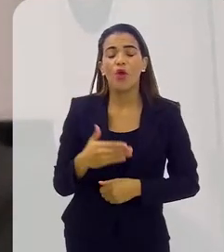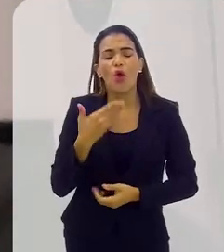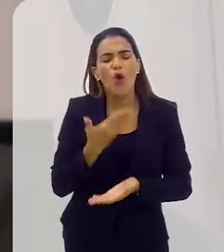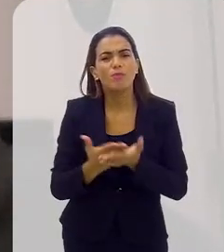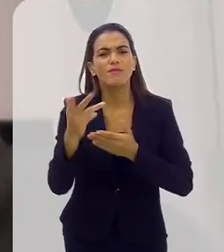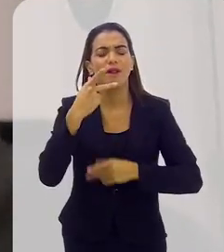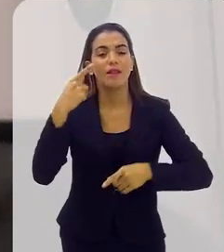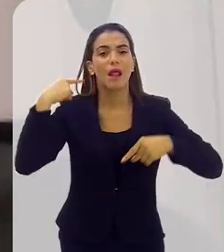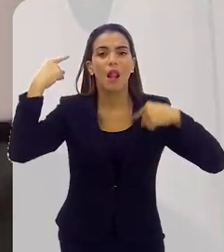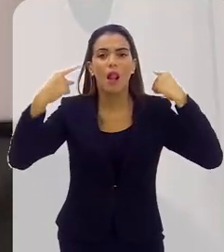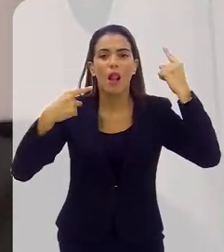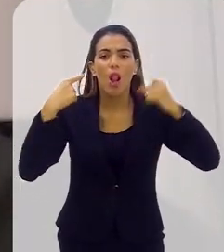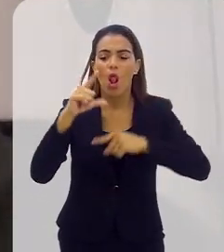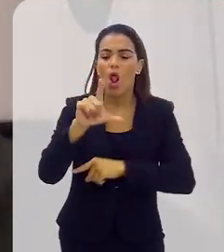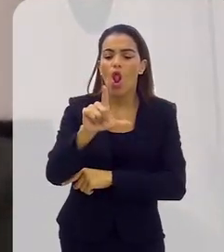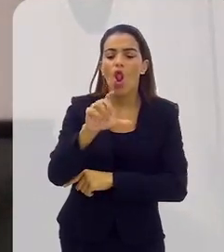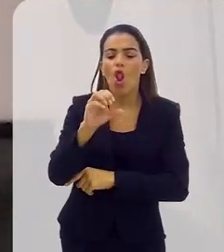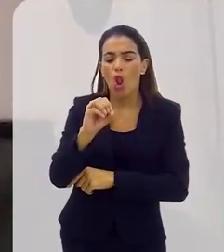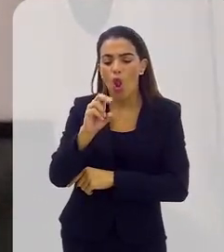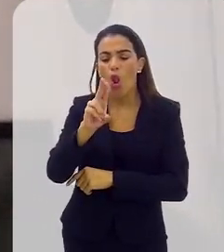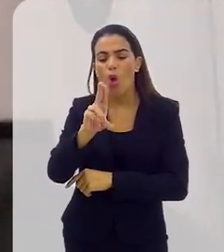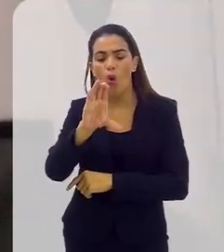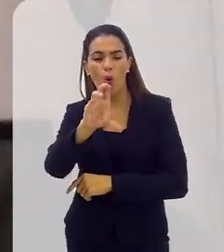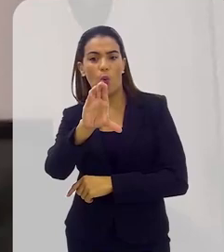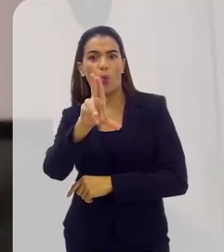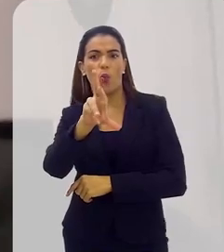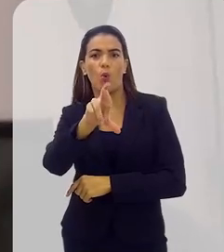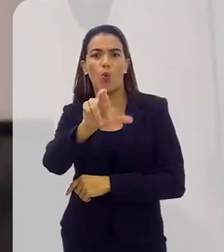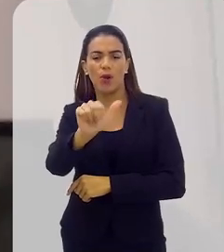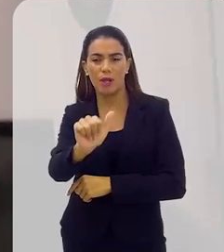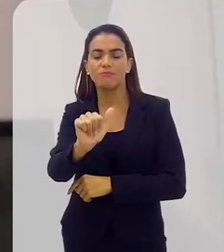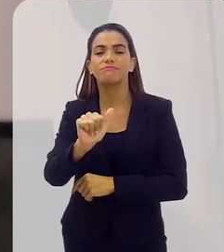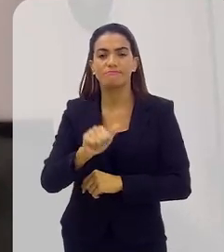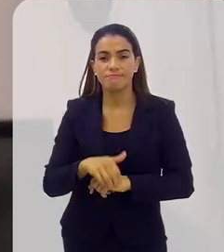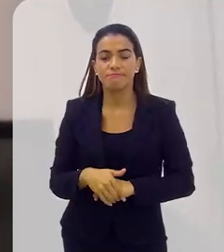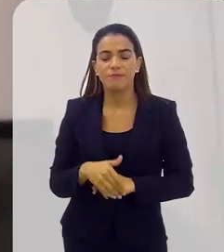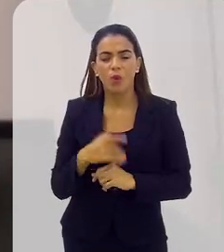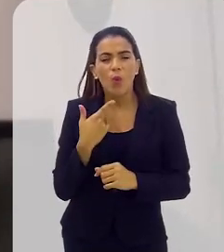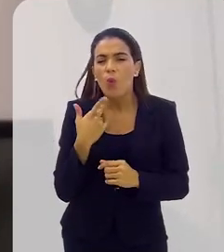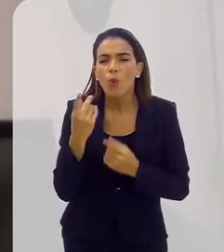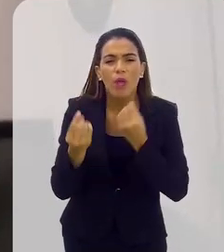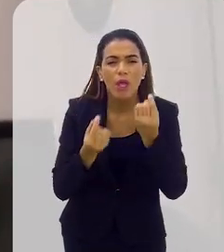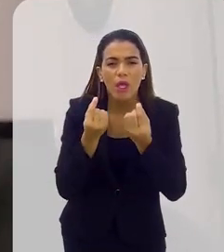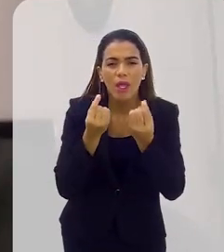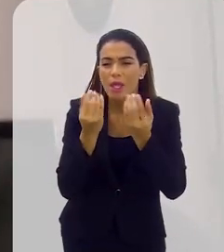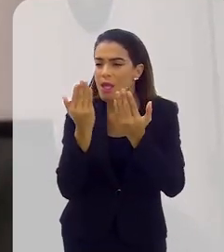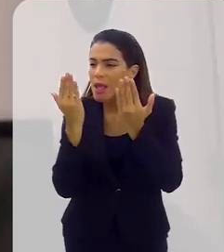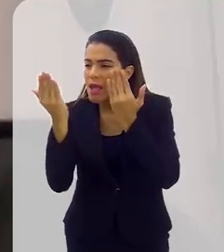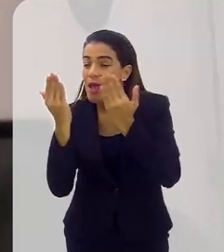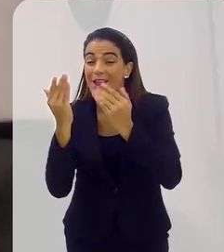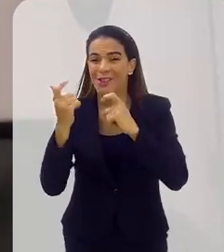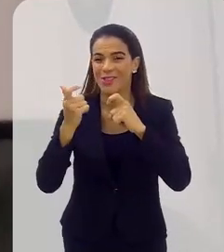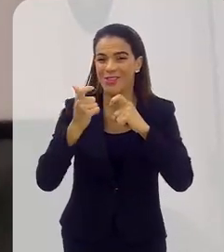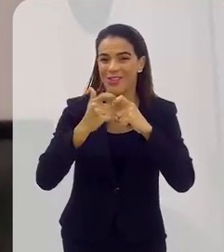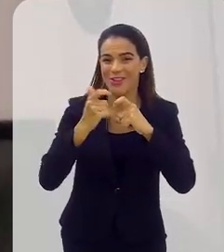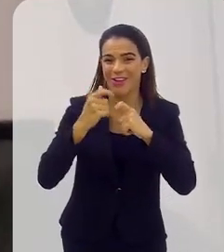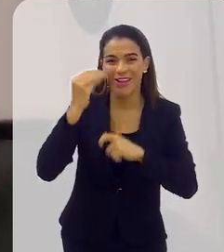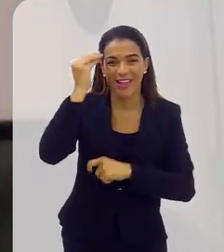Eu comecei a falar da loucura. Eu fiz um enredo sobre a loucura, onde eu tinha o meu trabalho baseado no trabalho da